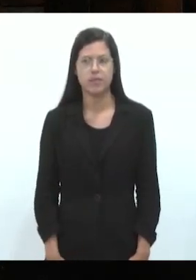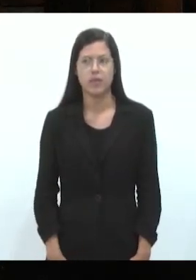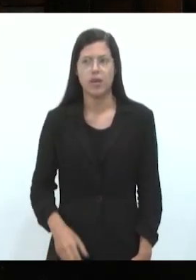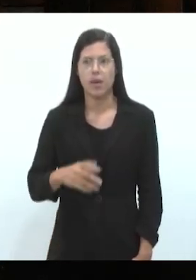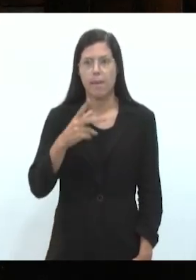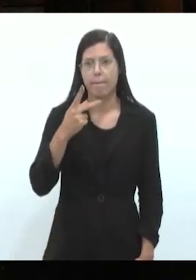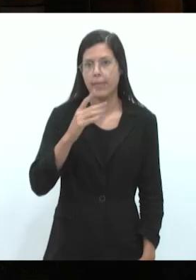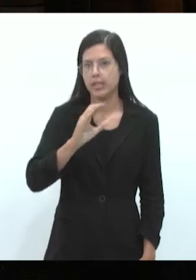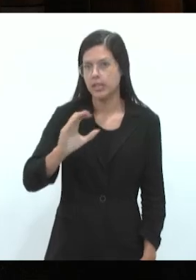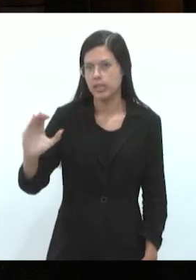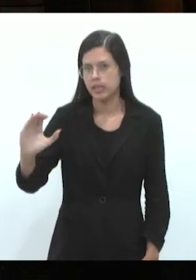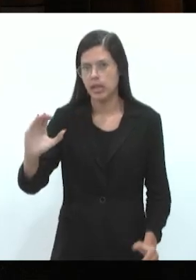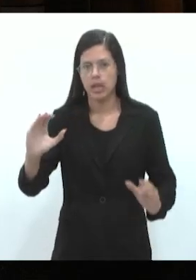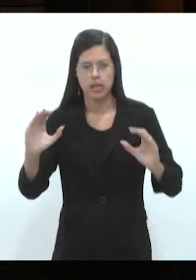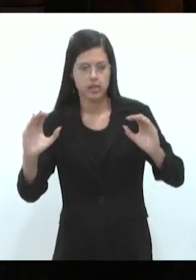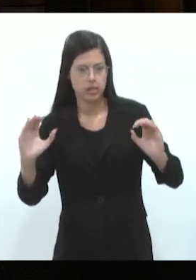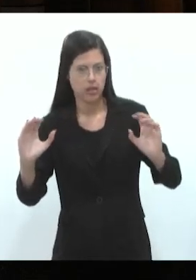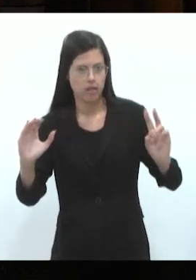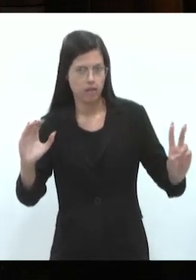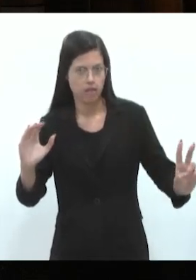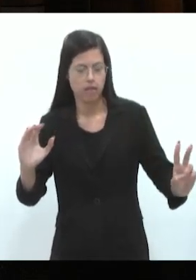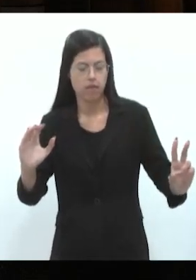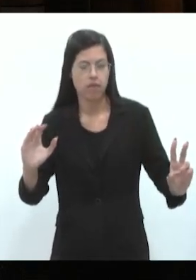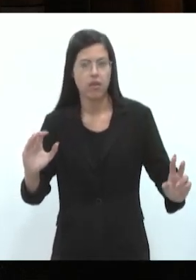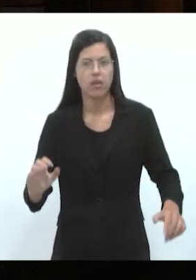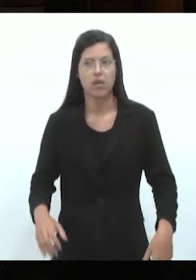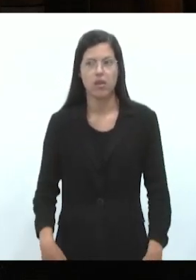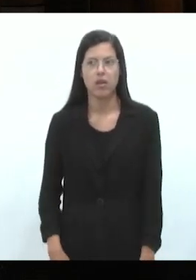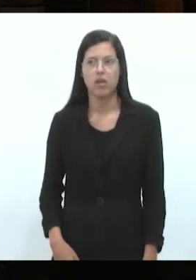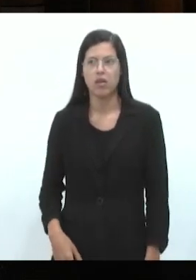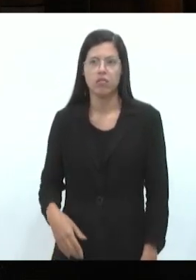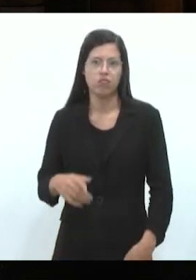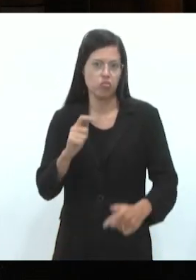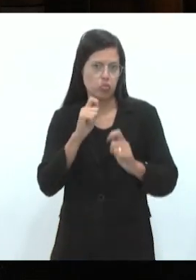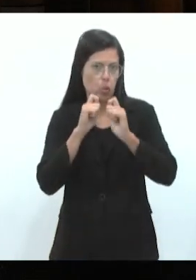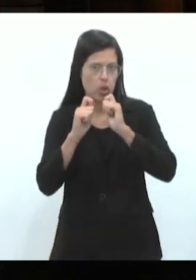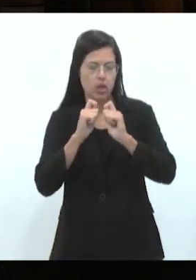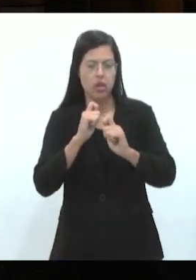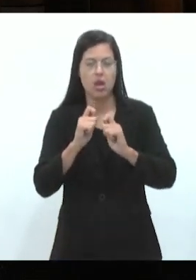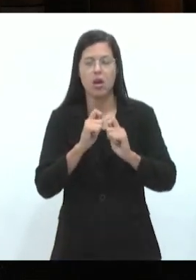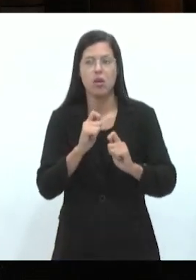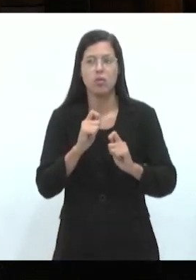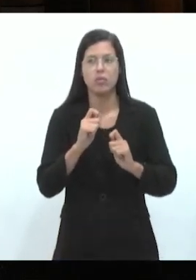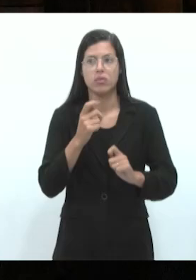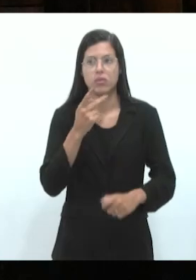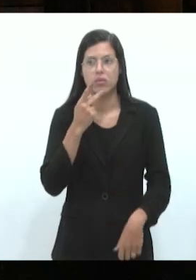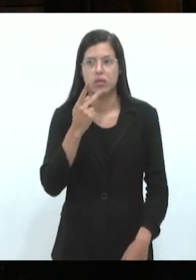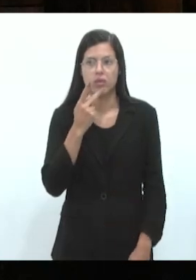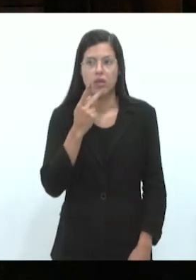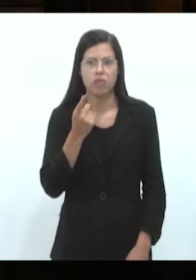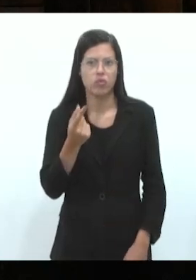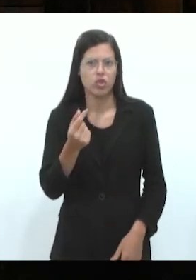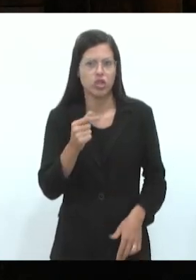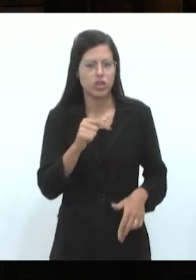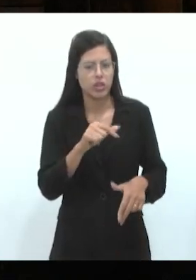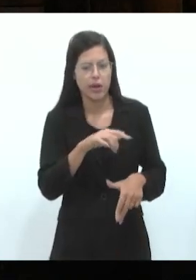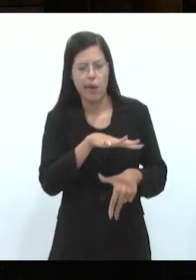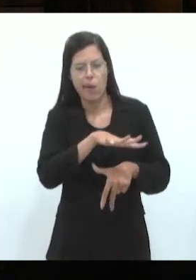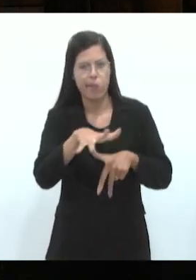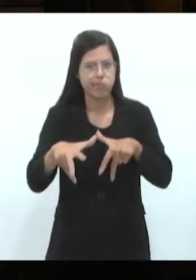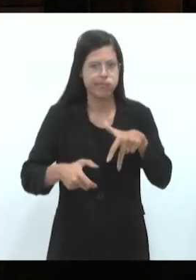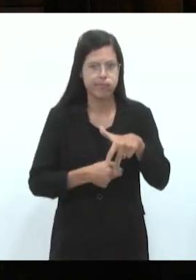PCC com Comando Vermelho, segundo notícias jornalísticas, estavam lavando dinheiro à vontade